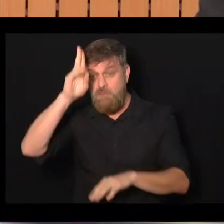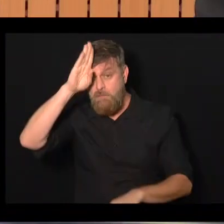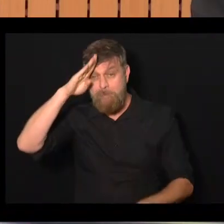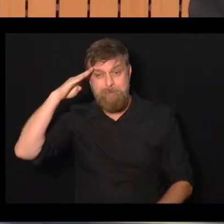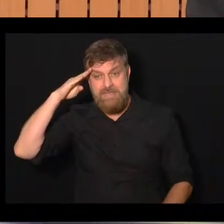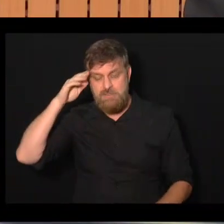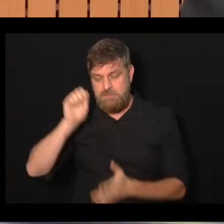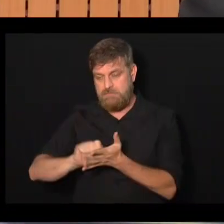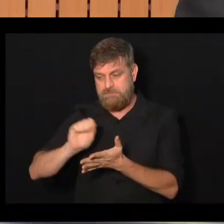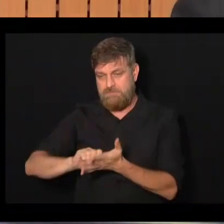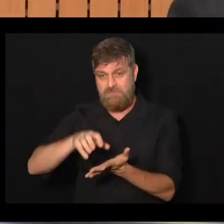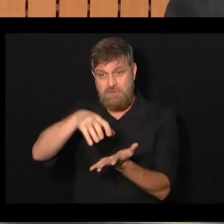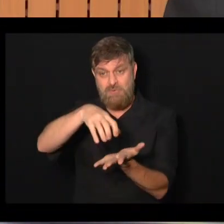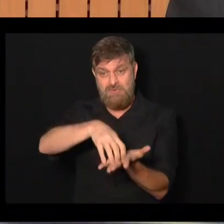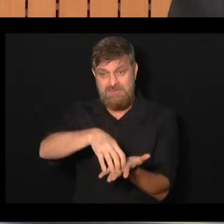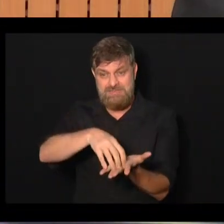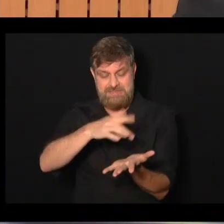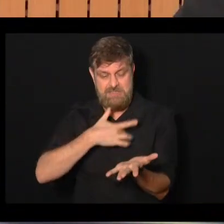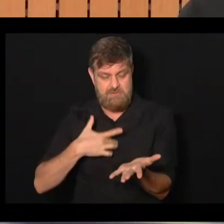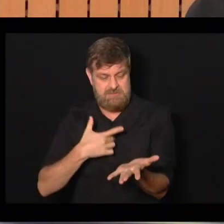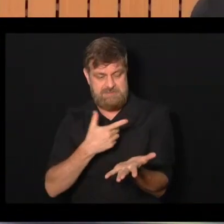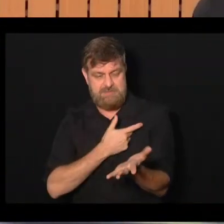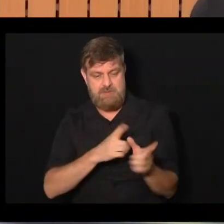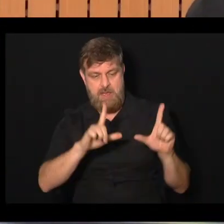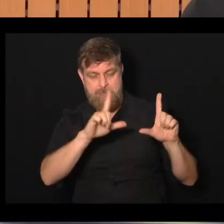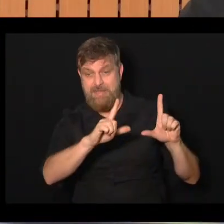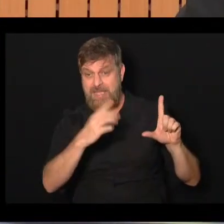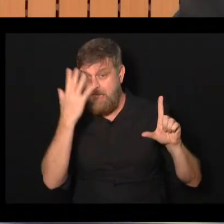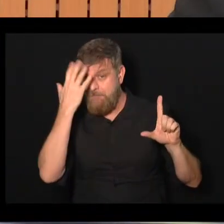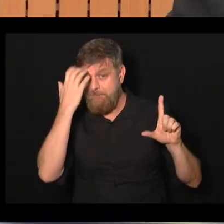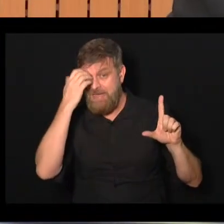que denomina Centro de Saúde Maria da Penha Silva